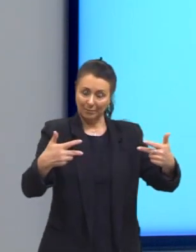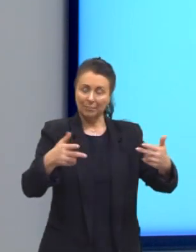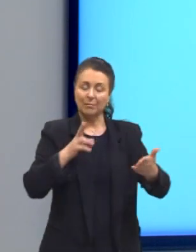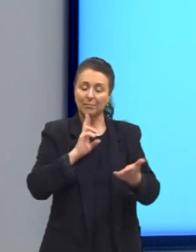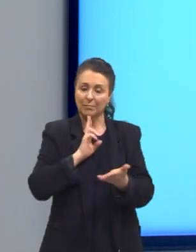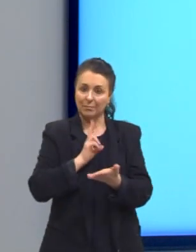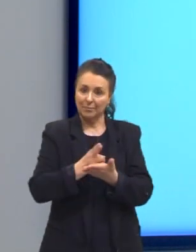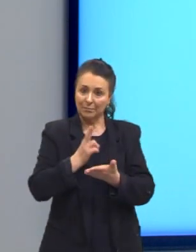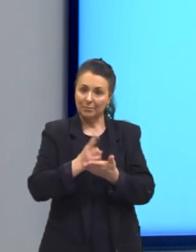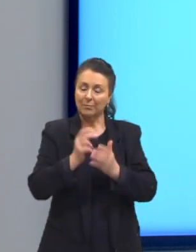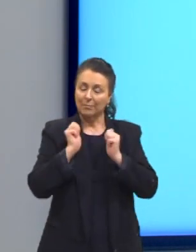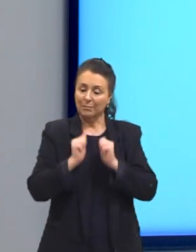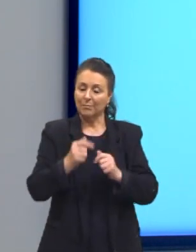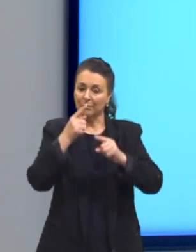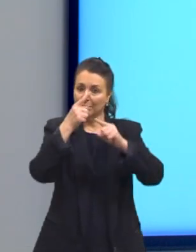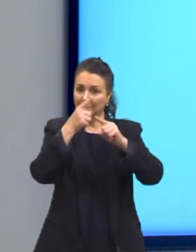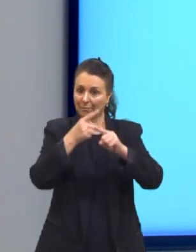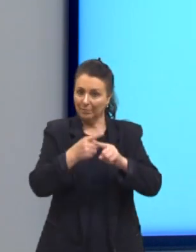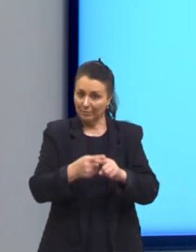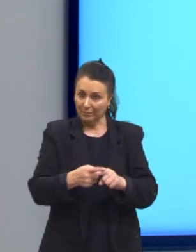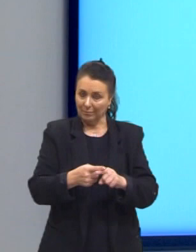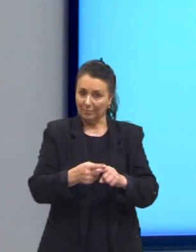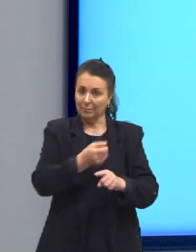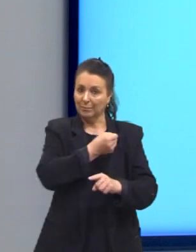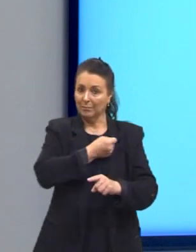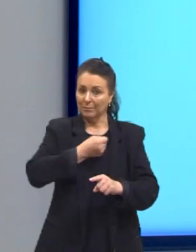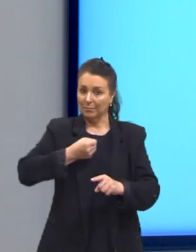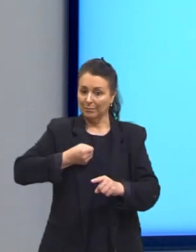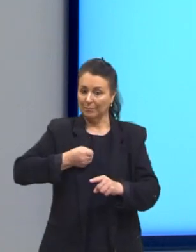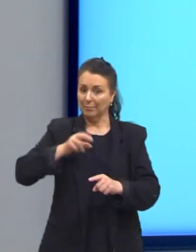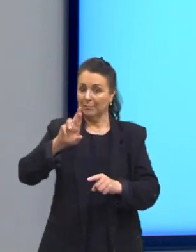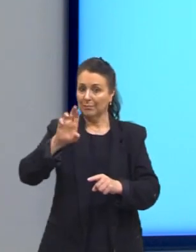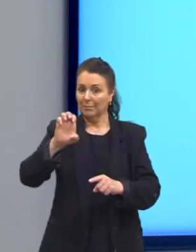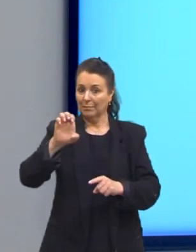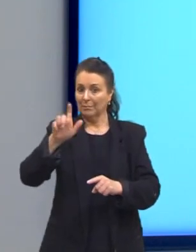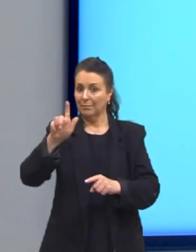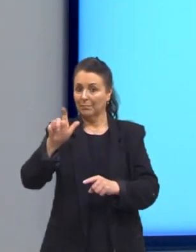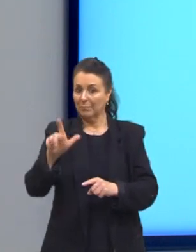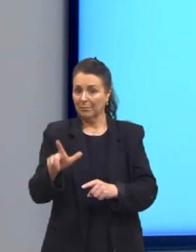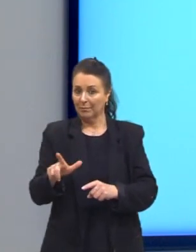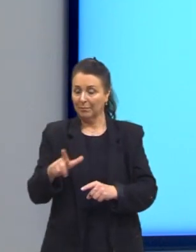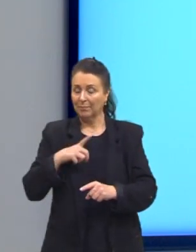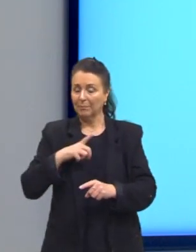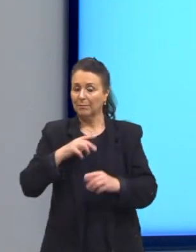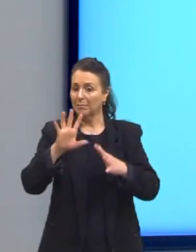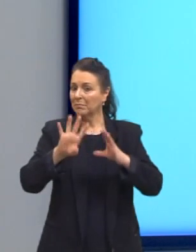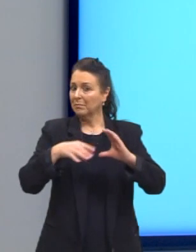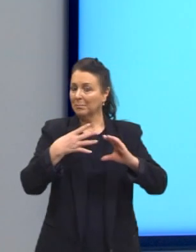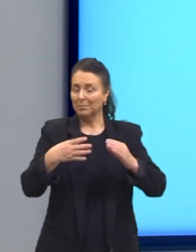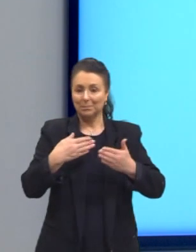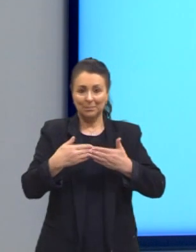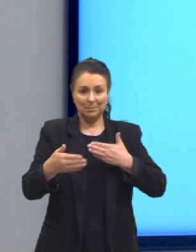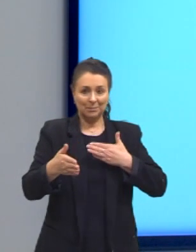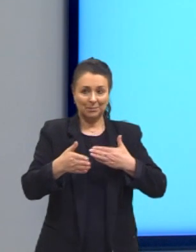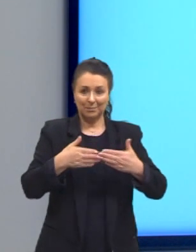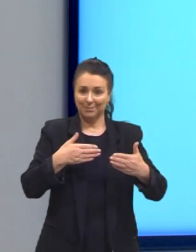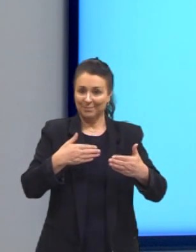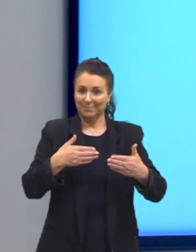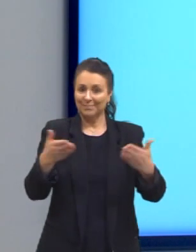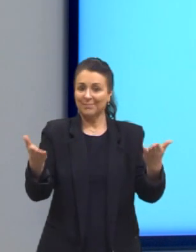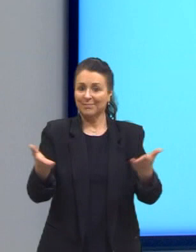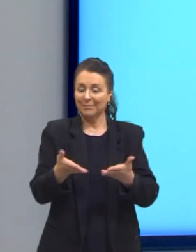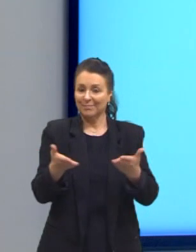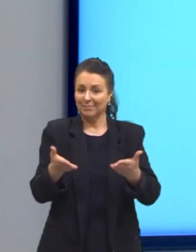gente sempre pode multiplicar um número real por uma matriz qualquer e o último